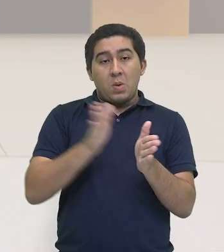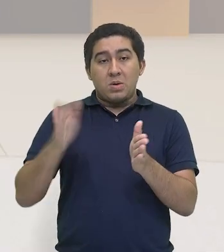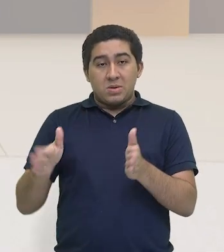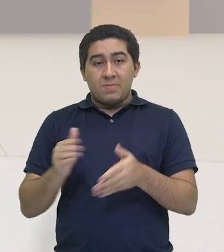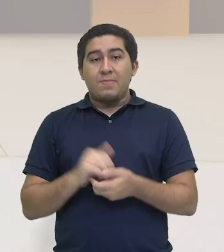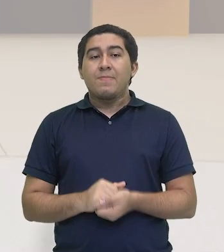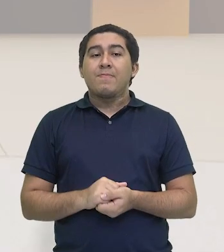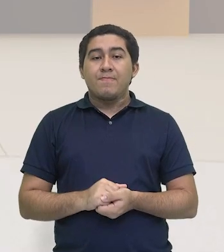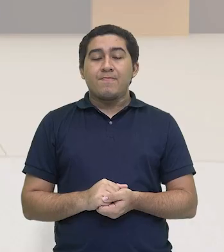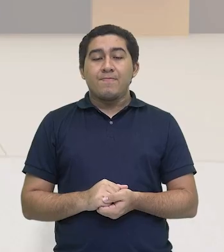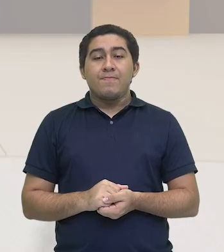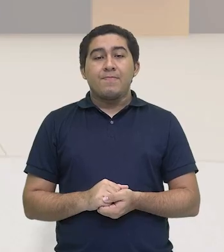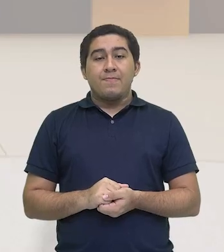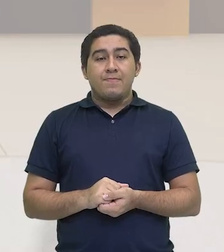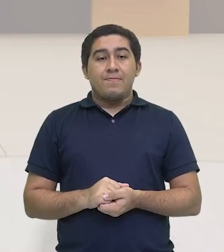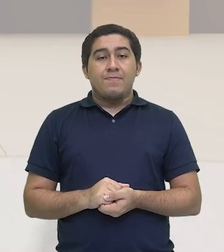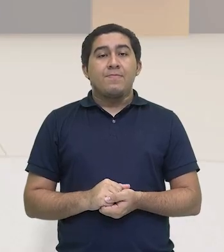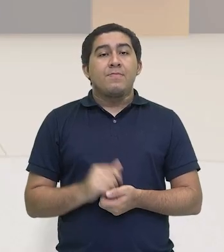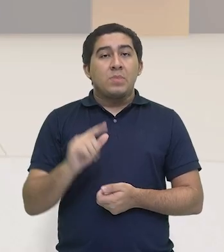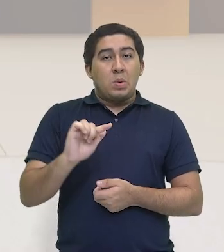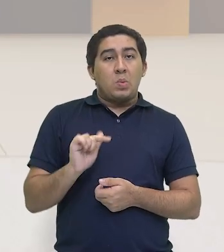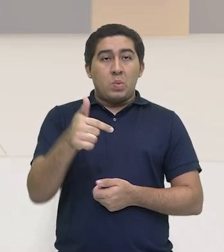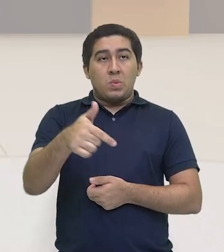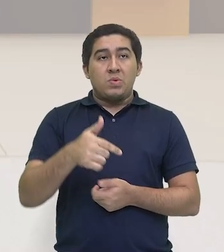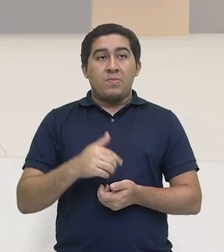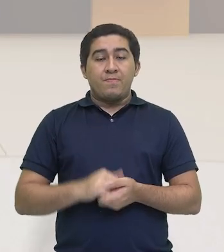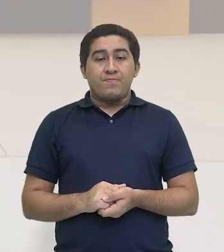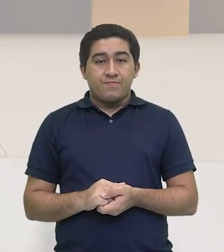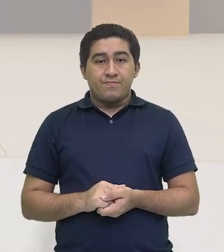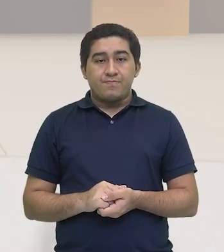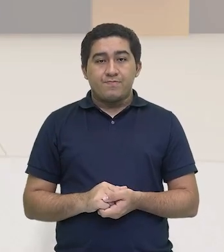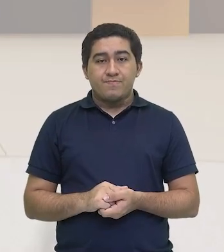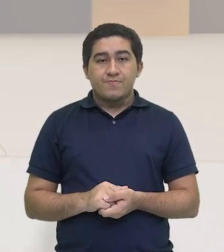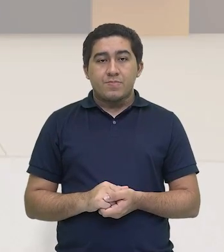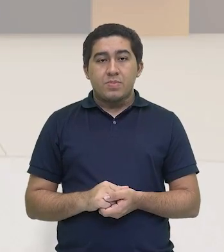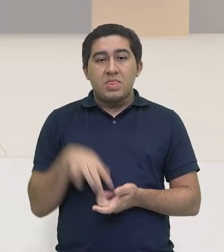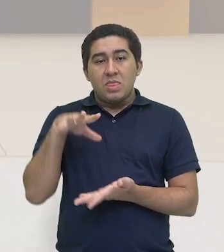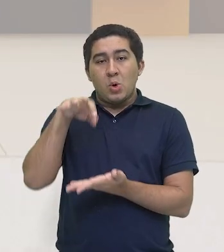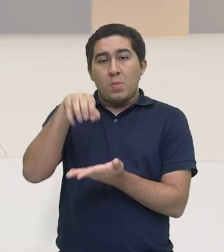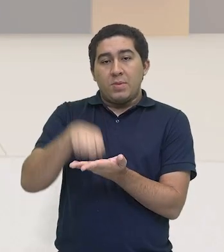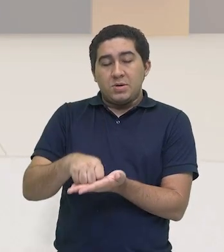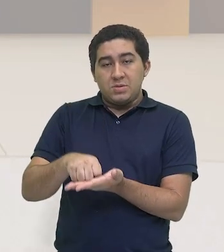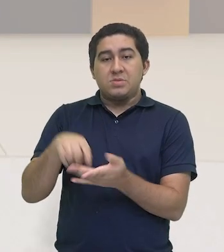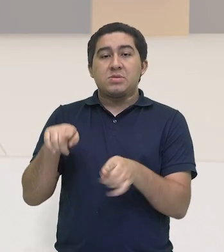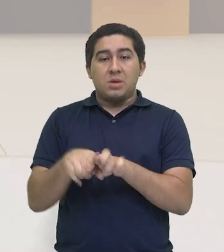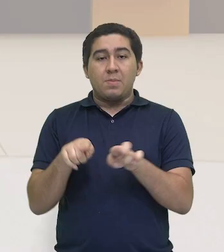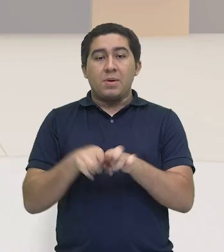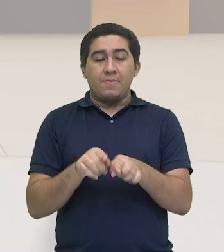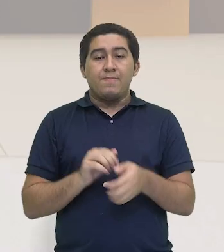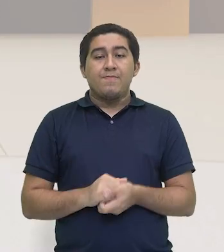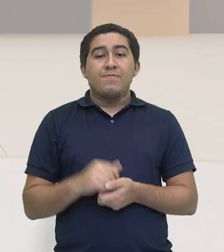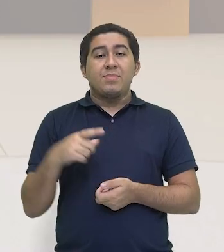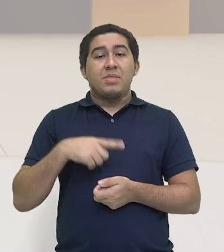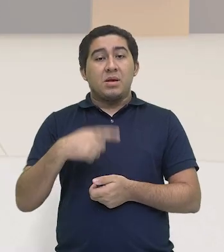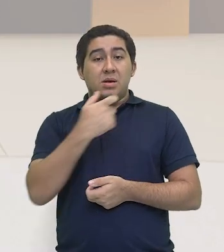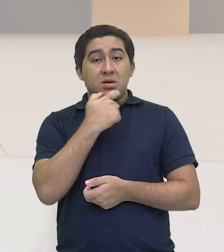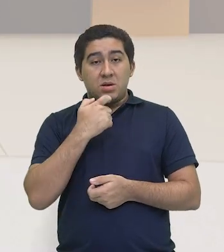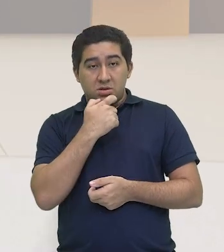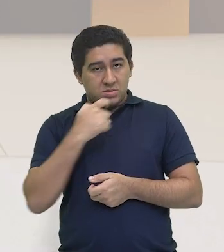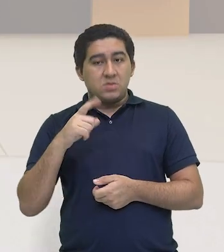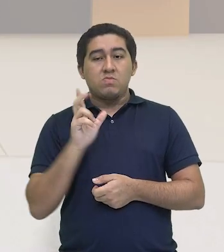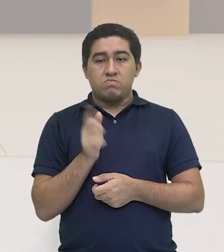primeiro. Temos mais um que é o cooperado ou associado. E em inglês também existe um termo aí